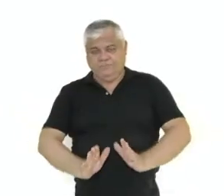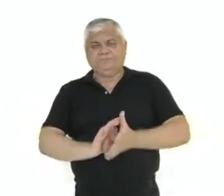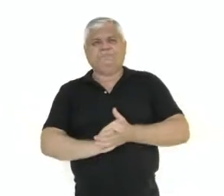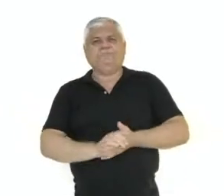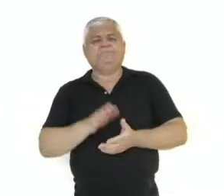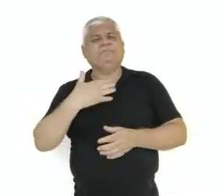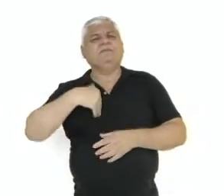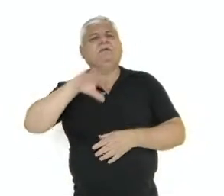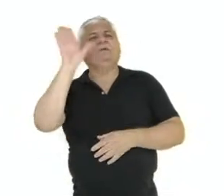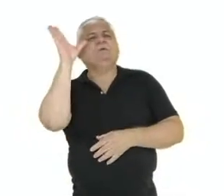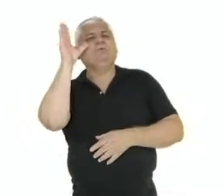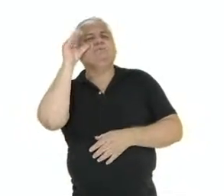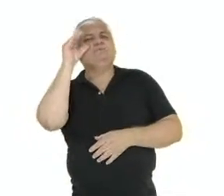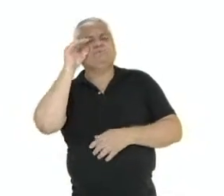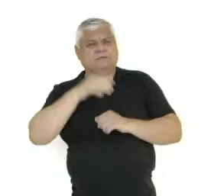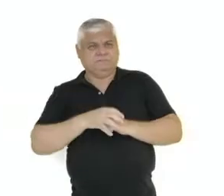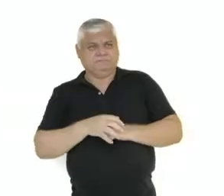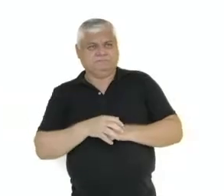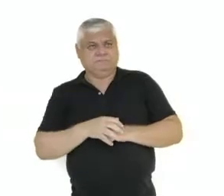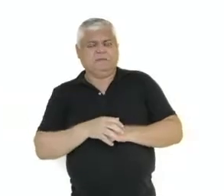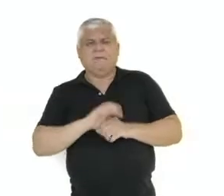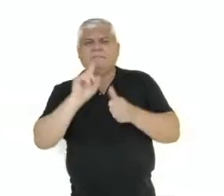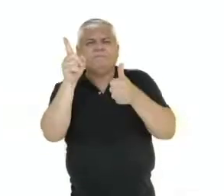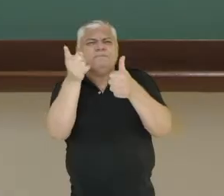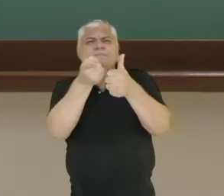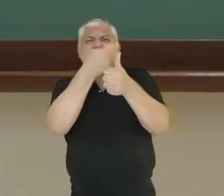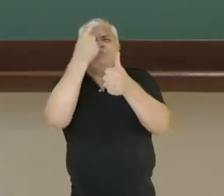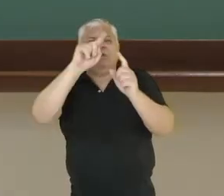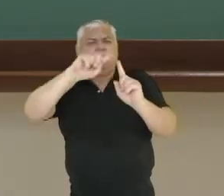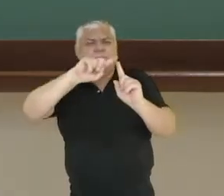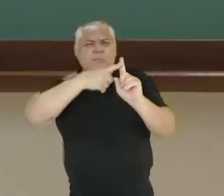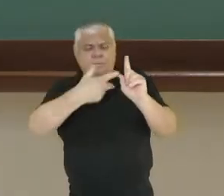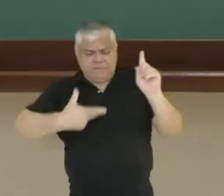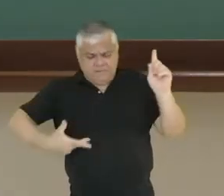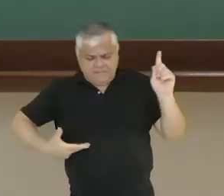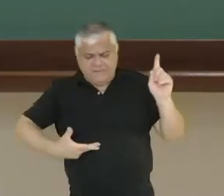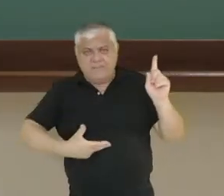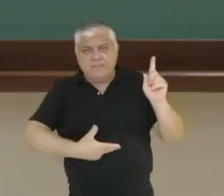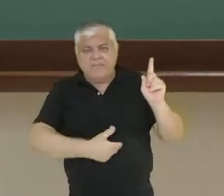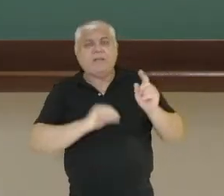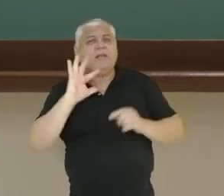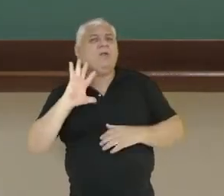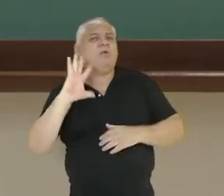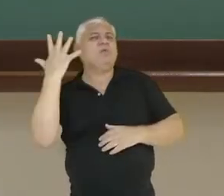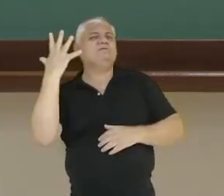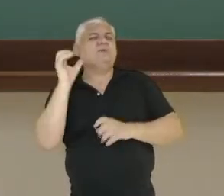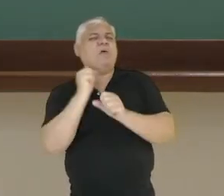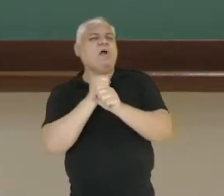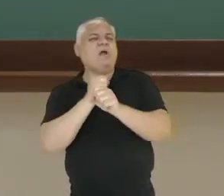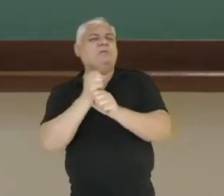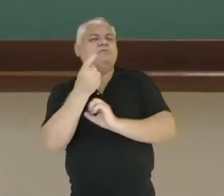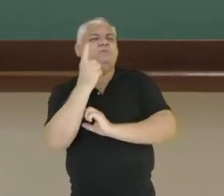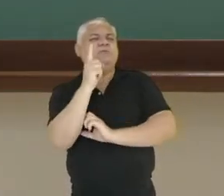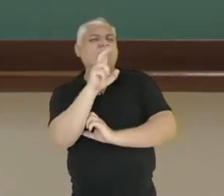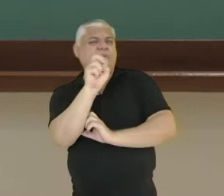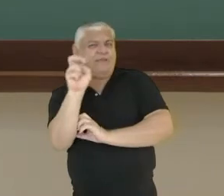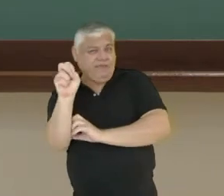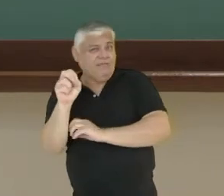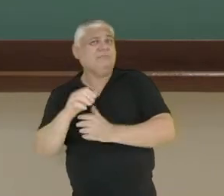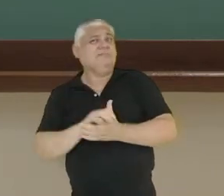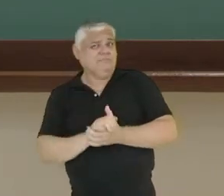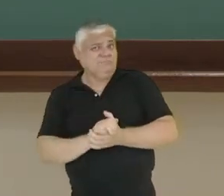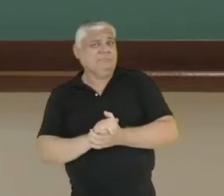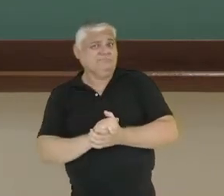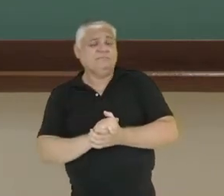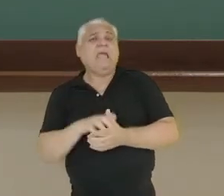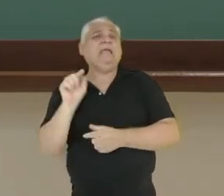Curiosidade: você sabia que o primeiro parto cesáreo que se tem notícia aconteceu no ano 1500?